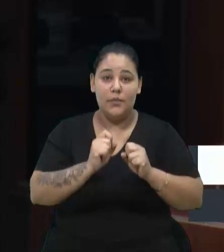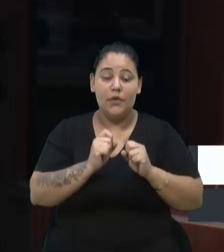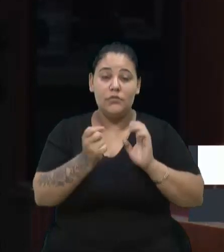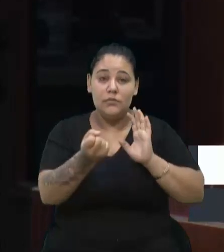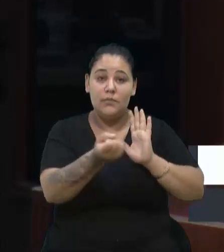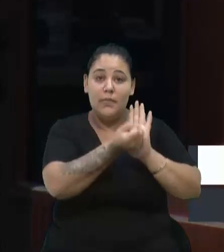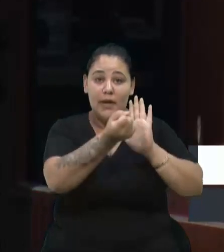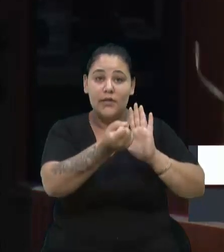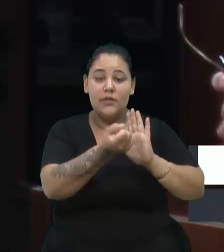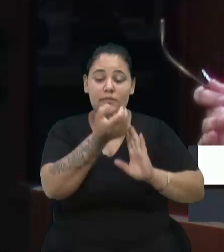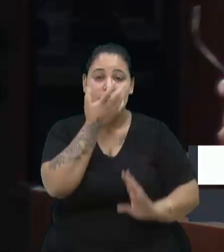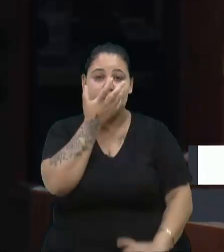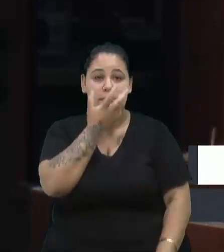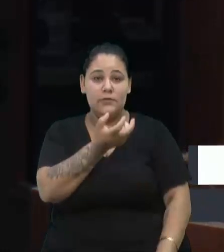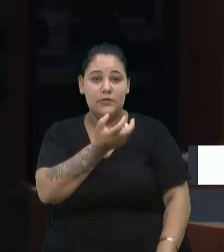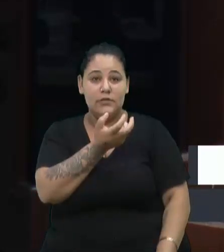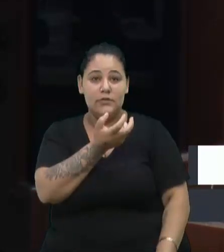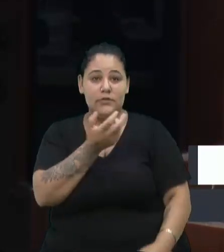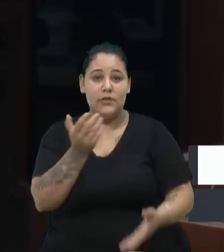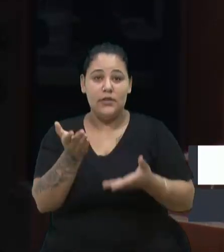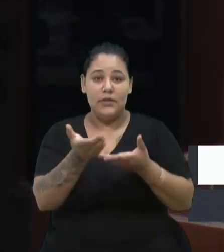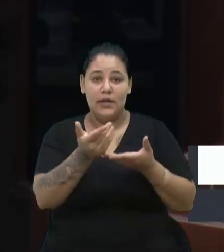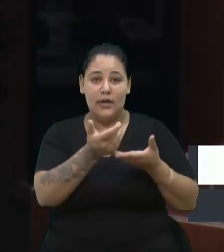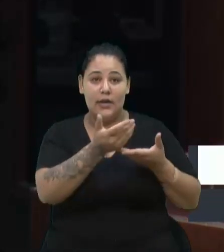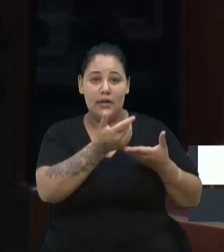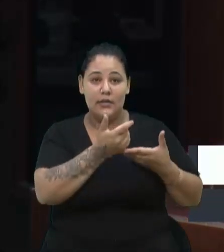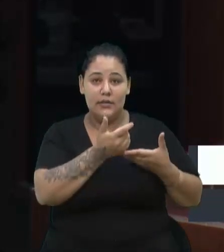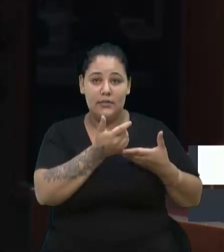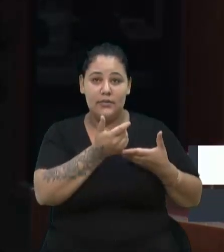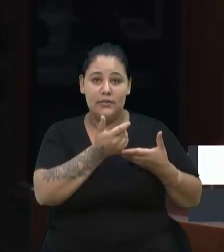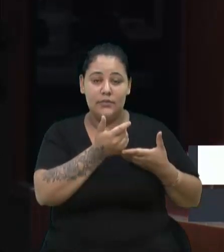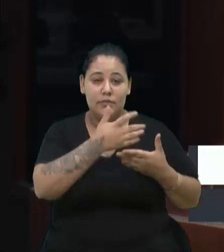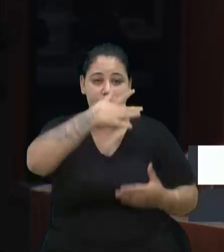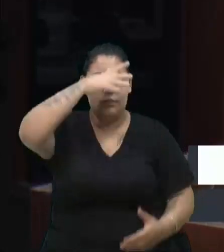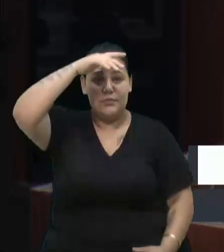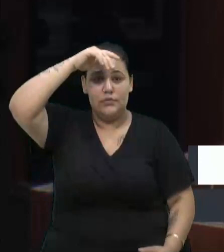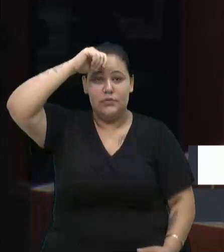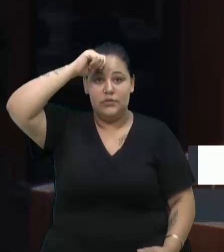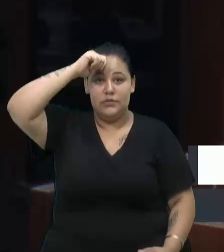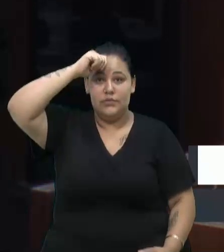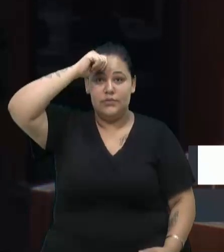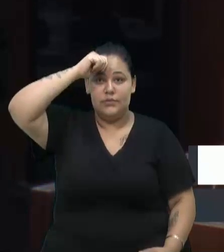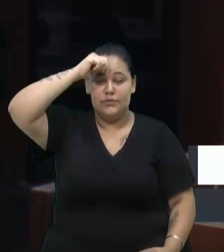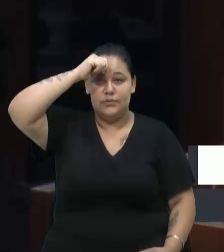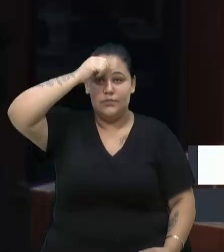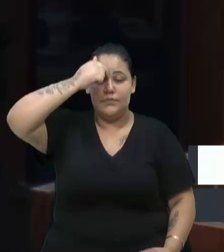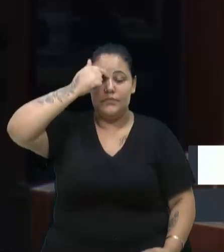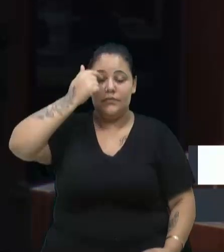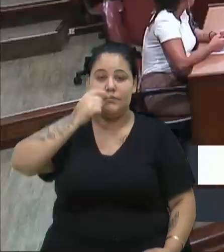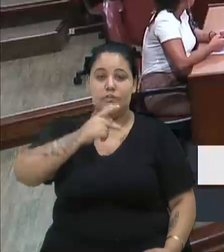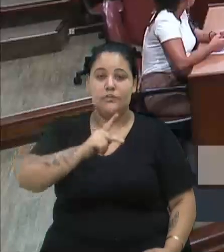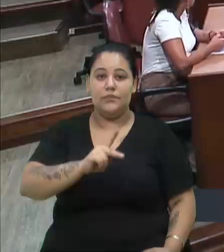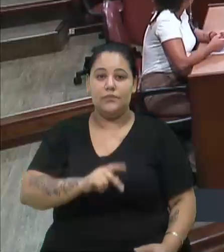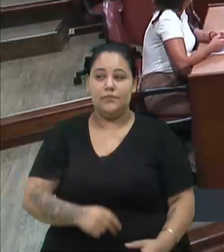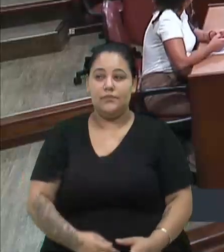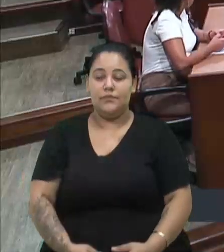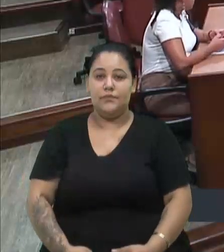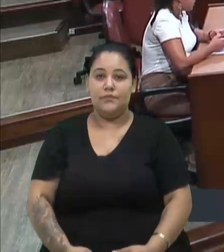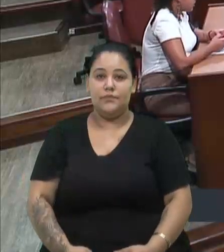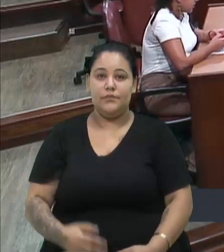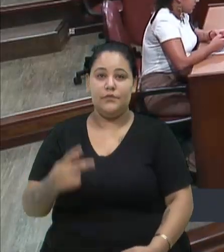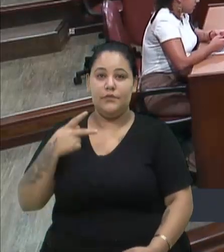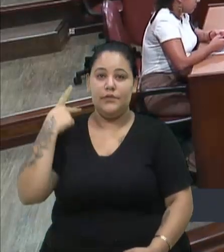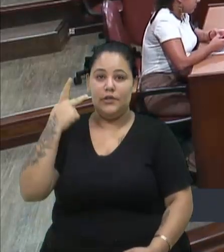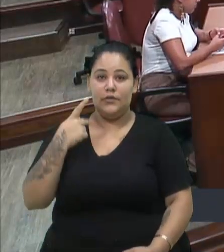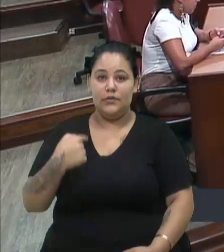impactar seriamente na arrecadação dos municípios. Essa é uma parte, vereador. Vereador